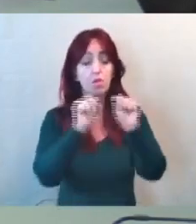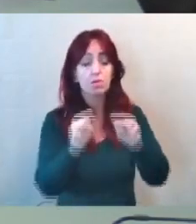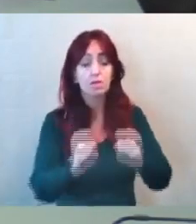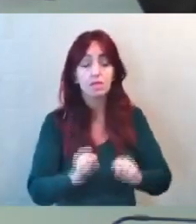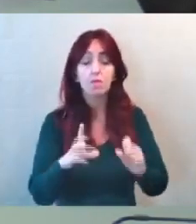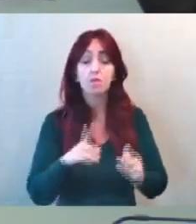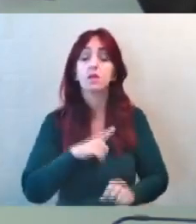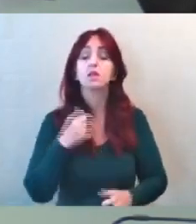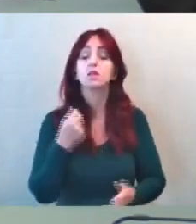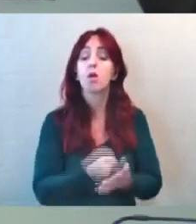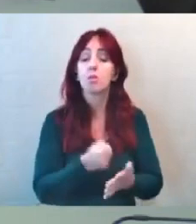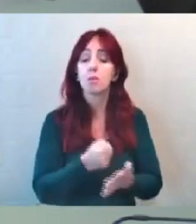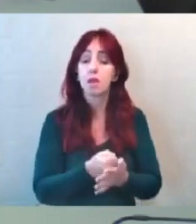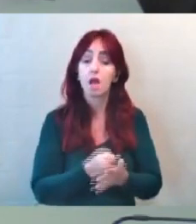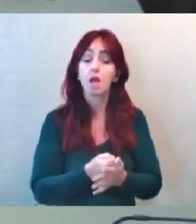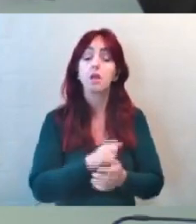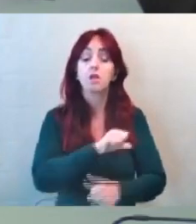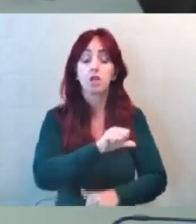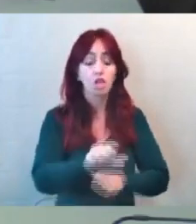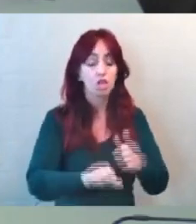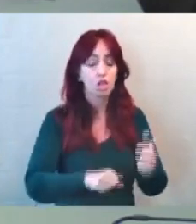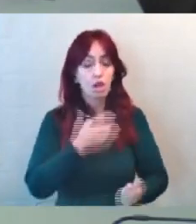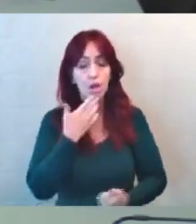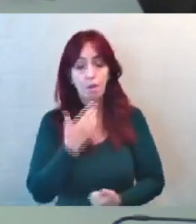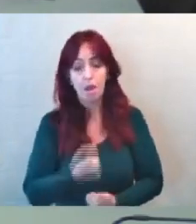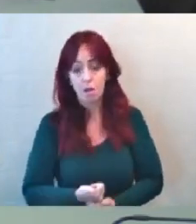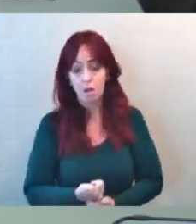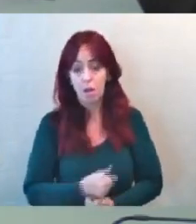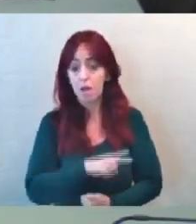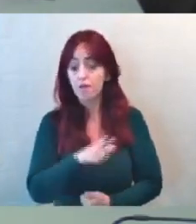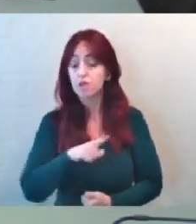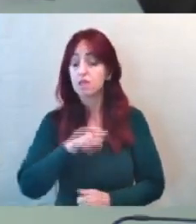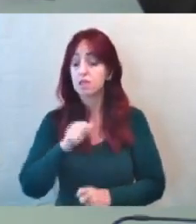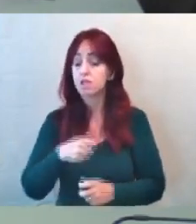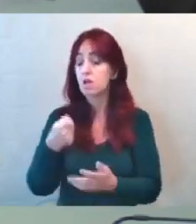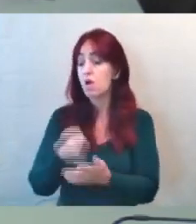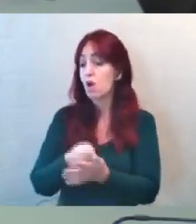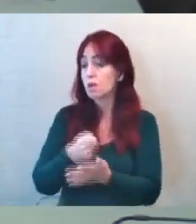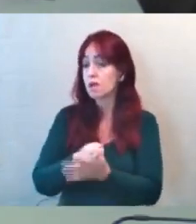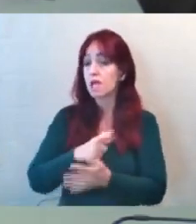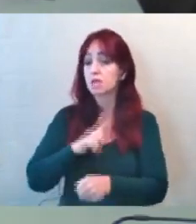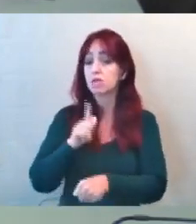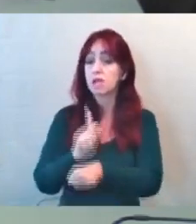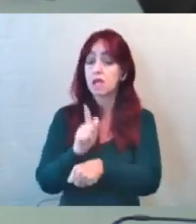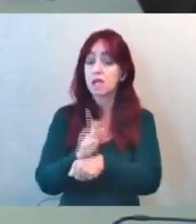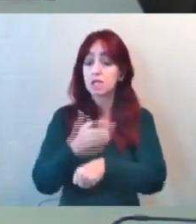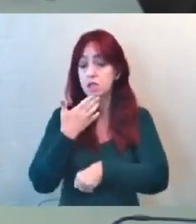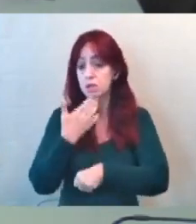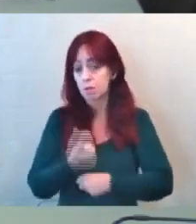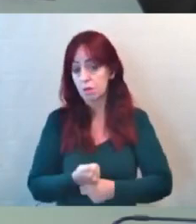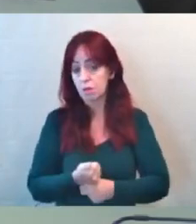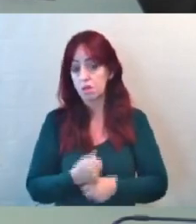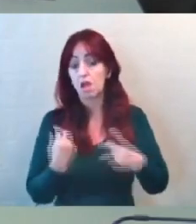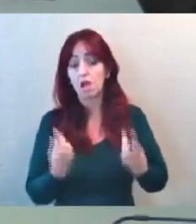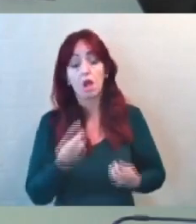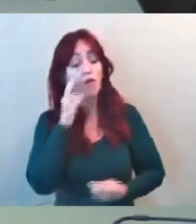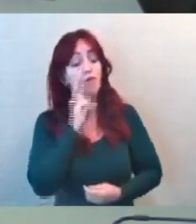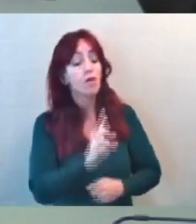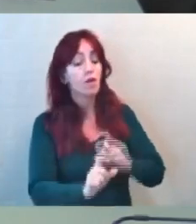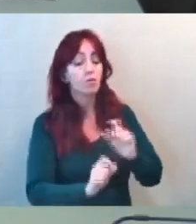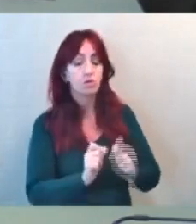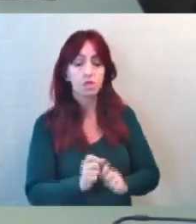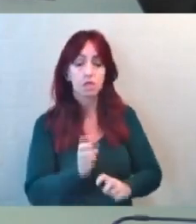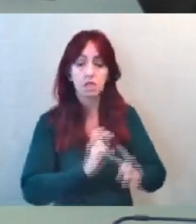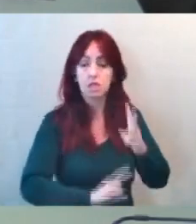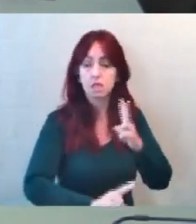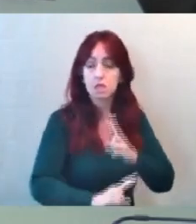prover isso. Vocês tinham obrigação de fazer isso ser garantido. E o que nós estamos vendo é sempre um